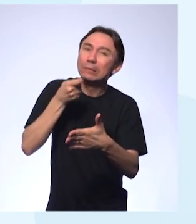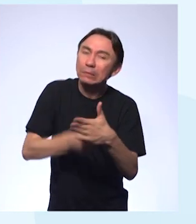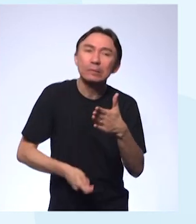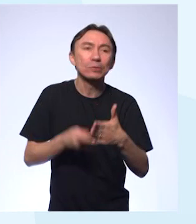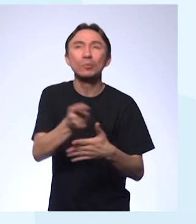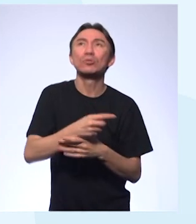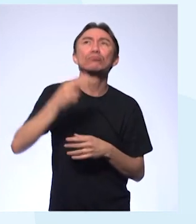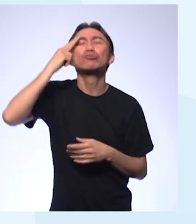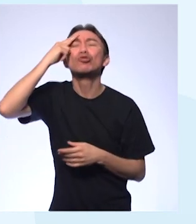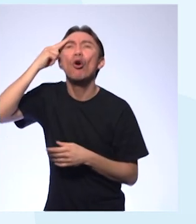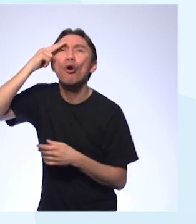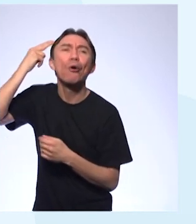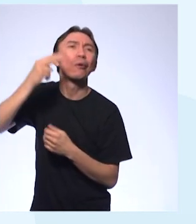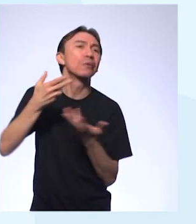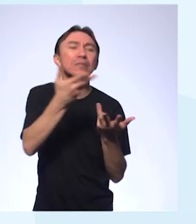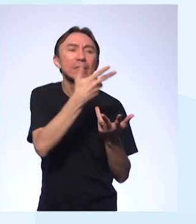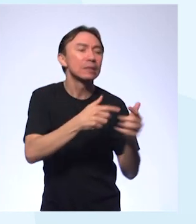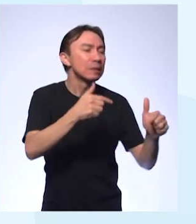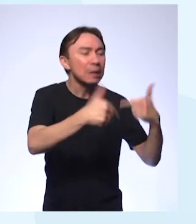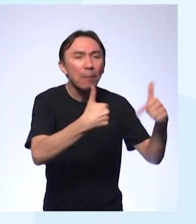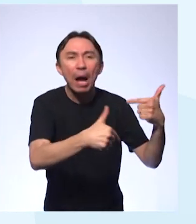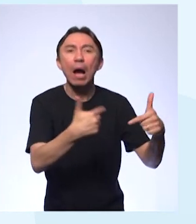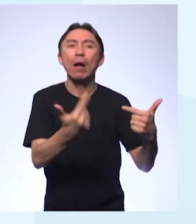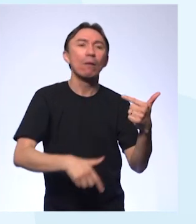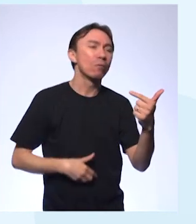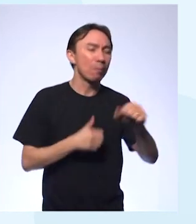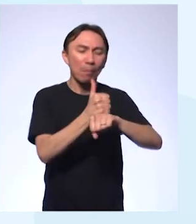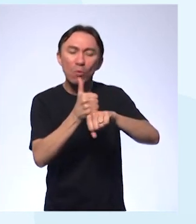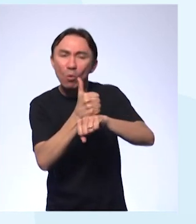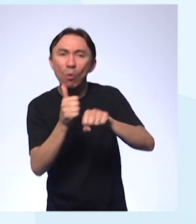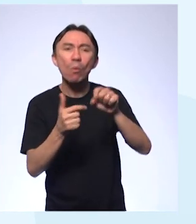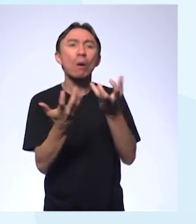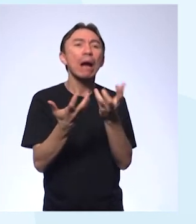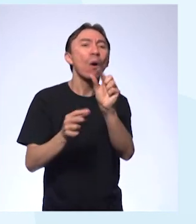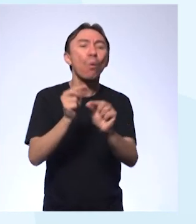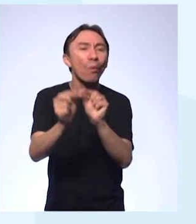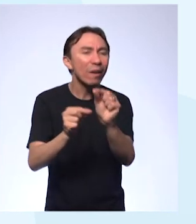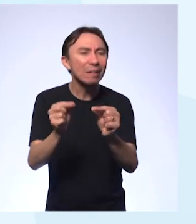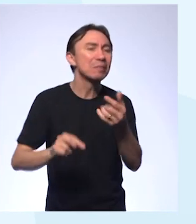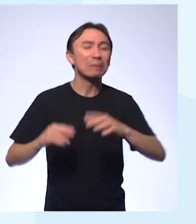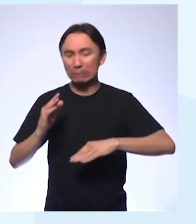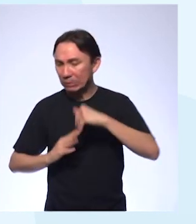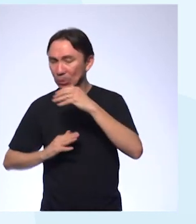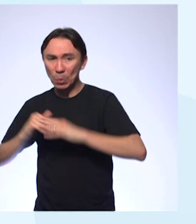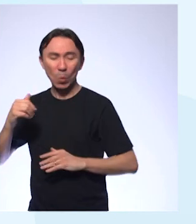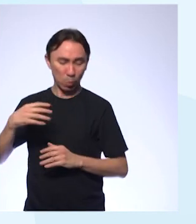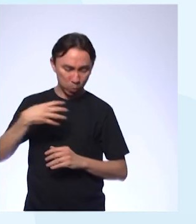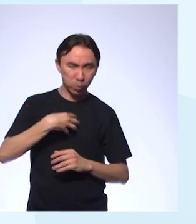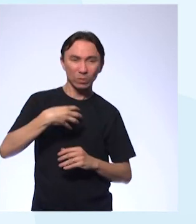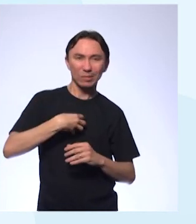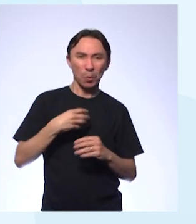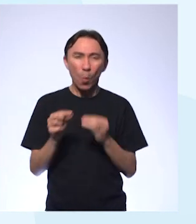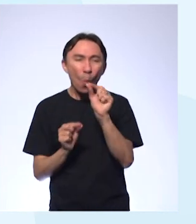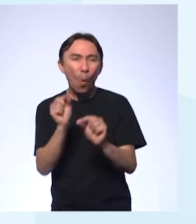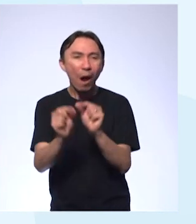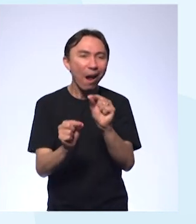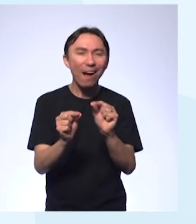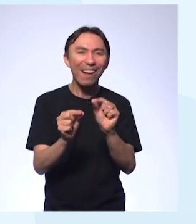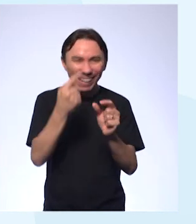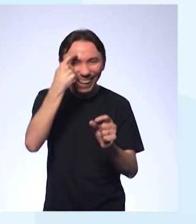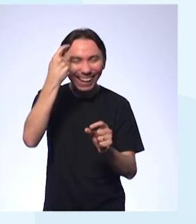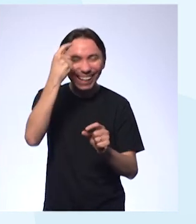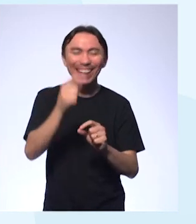de trabalho, os objetivos, as metas e as competências socioemocionais. Então, só reiterando, o projeto de